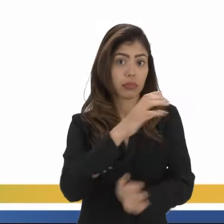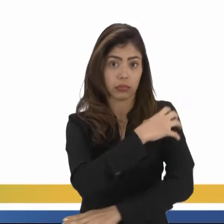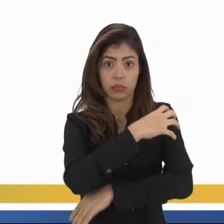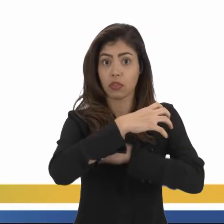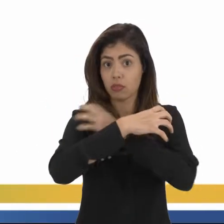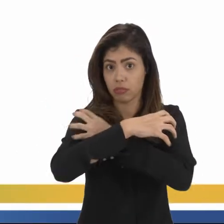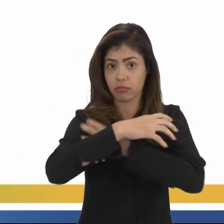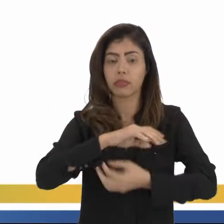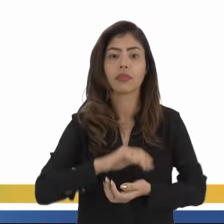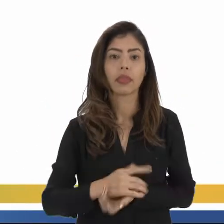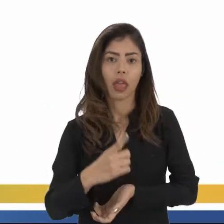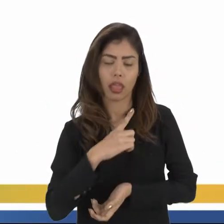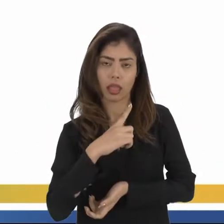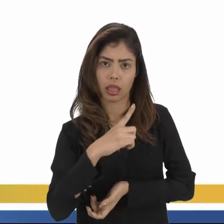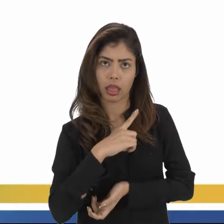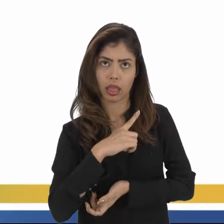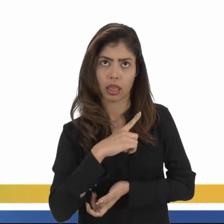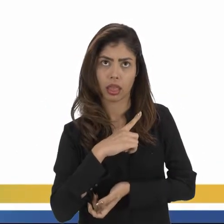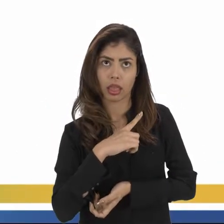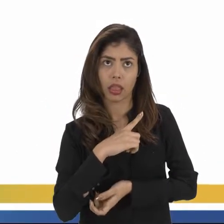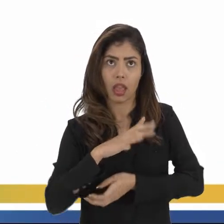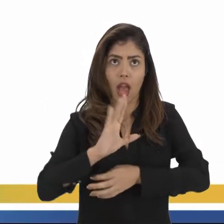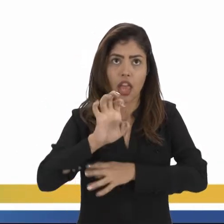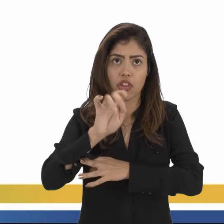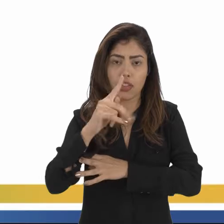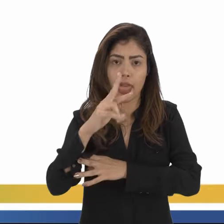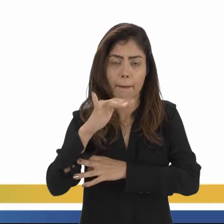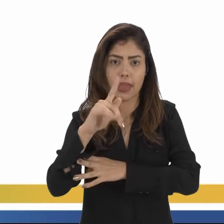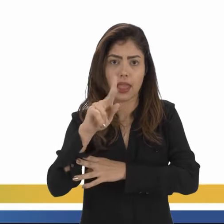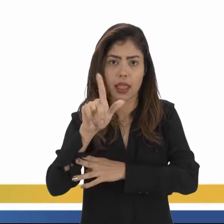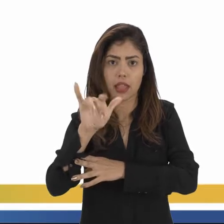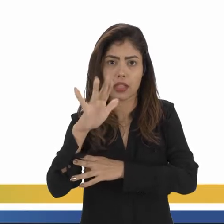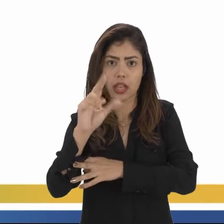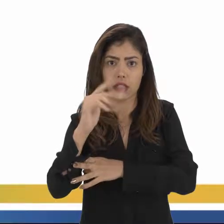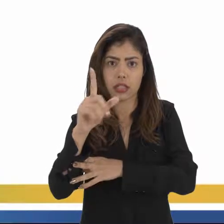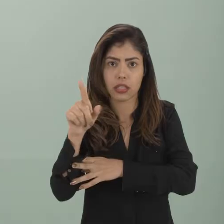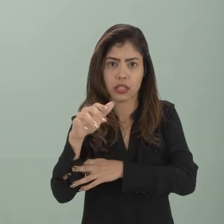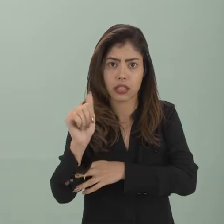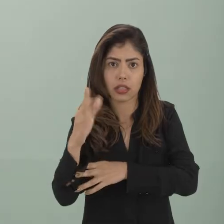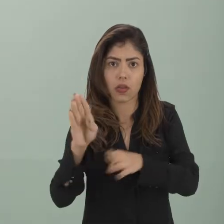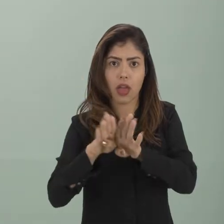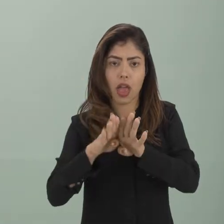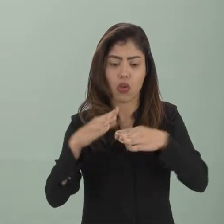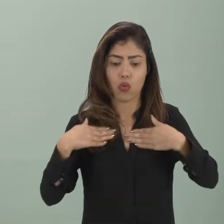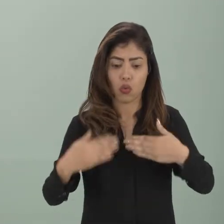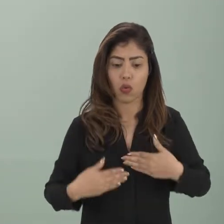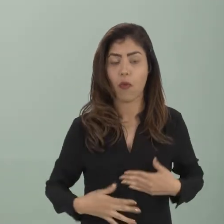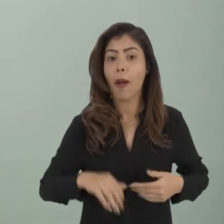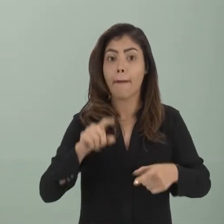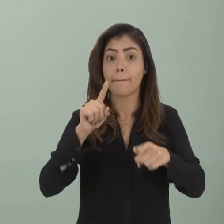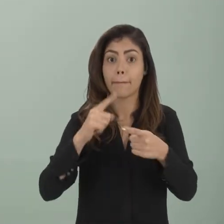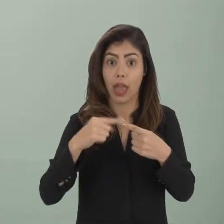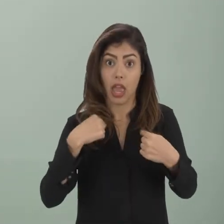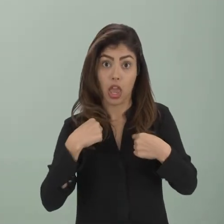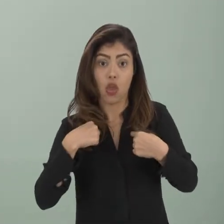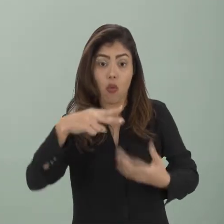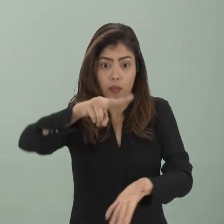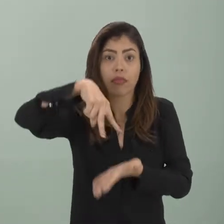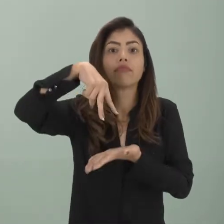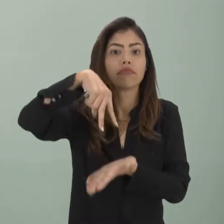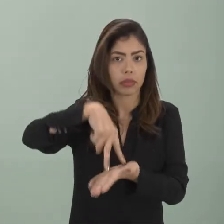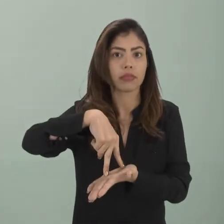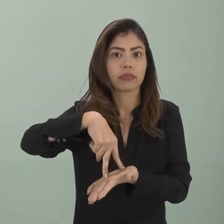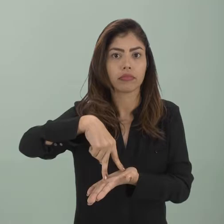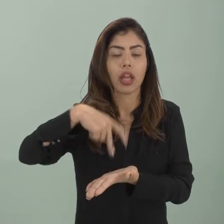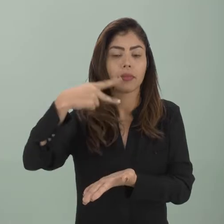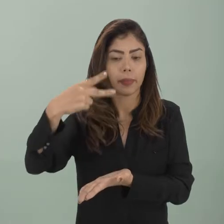muscular. Promover a estabilização das posições corporais, ou seja, para que eu esteja aqui em pé dando esta